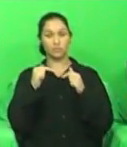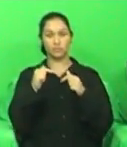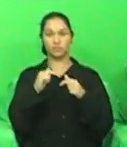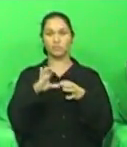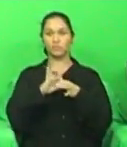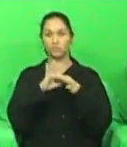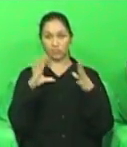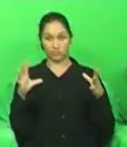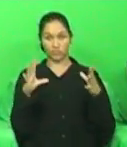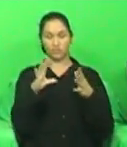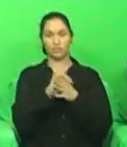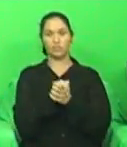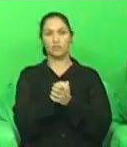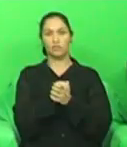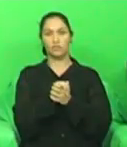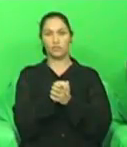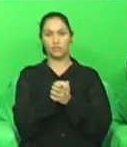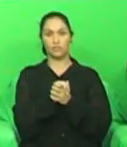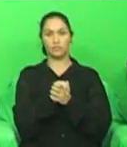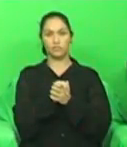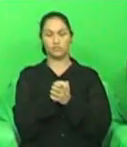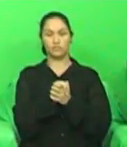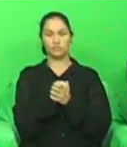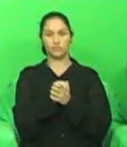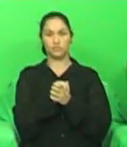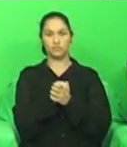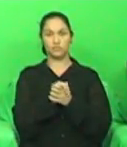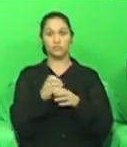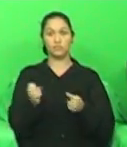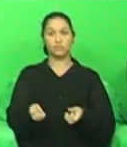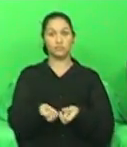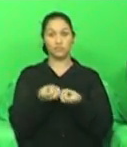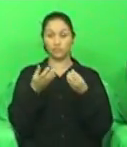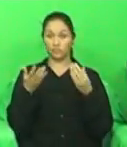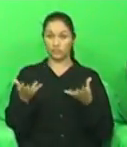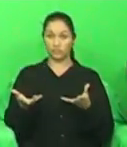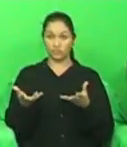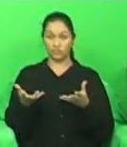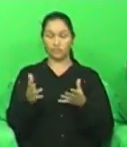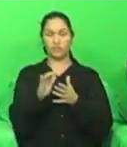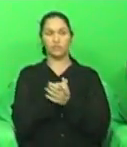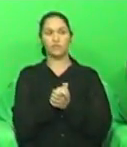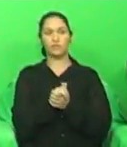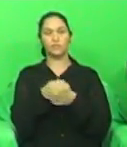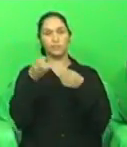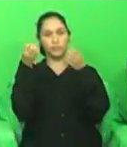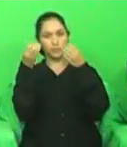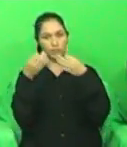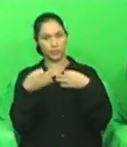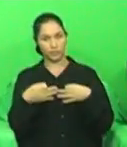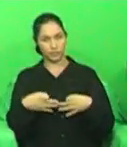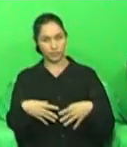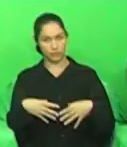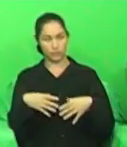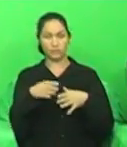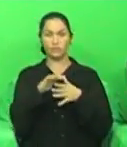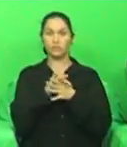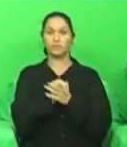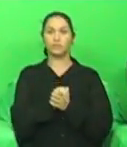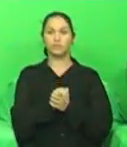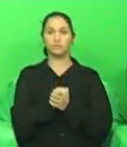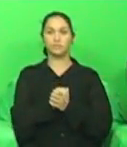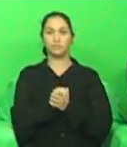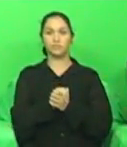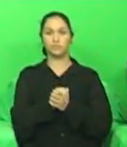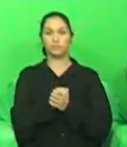a gente sabe que consta em todos os endereços e também é senso comum que a prefeitura está no bairro santa bárbara então essa é a